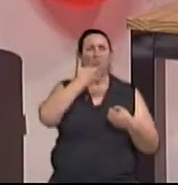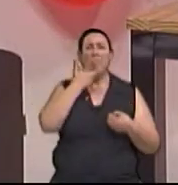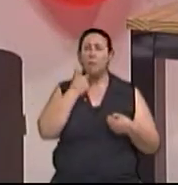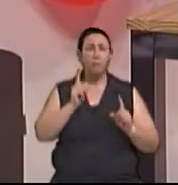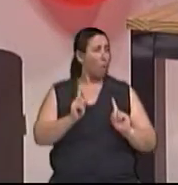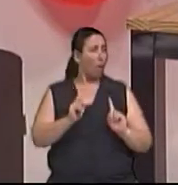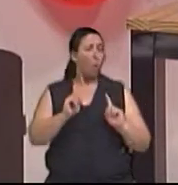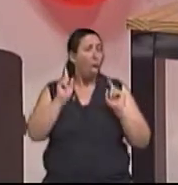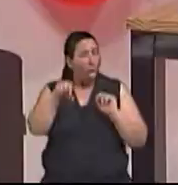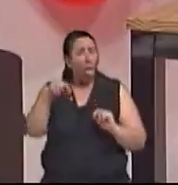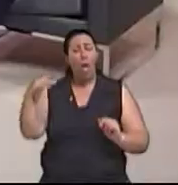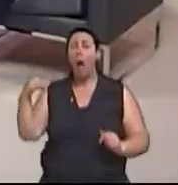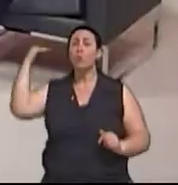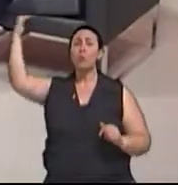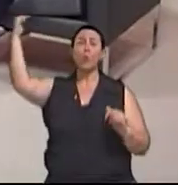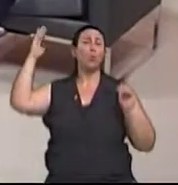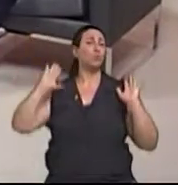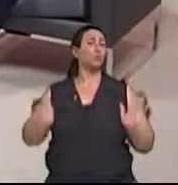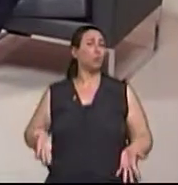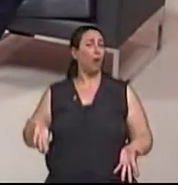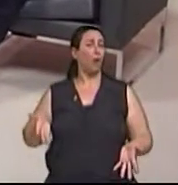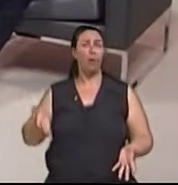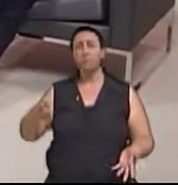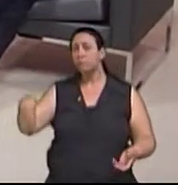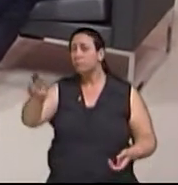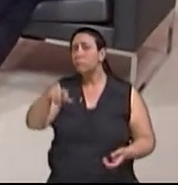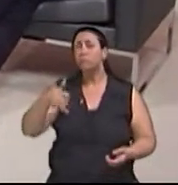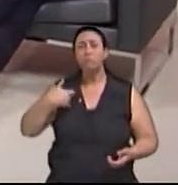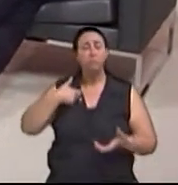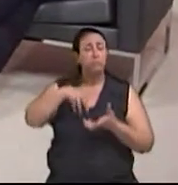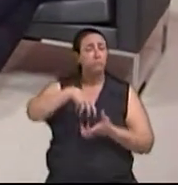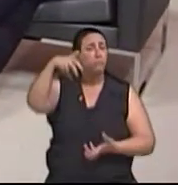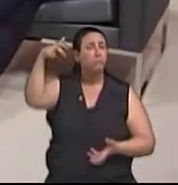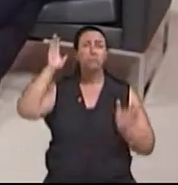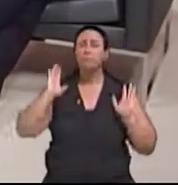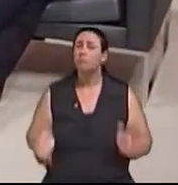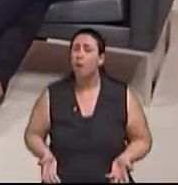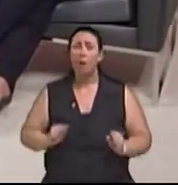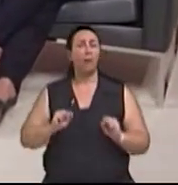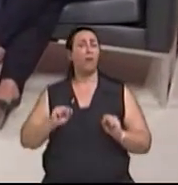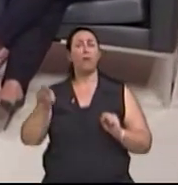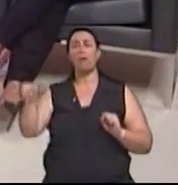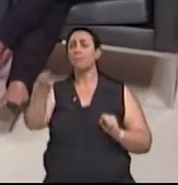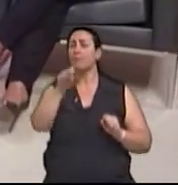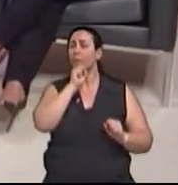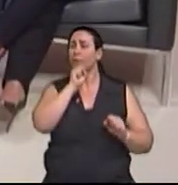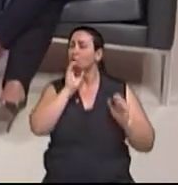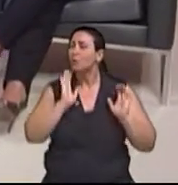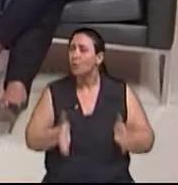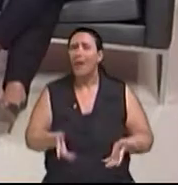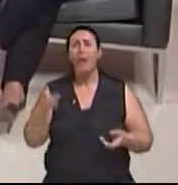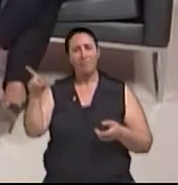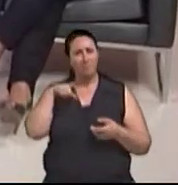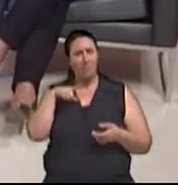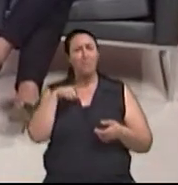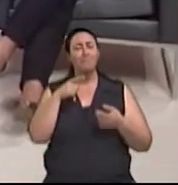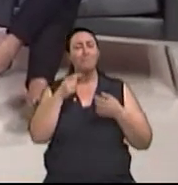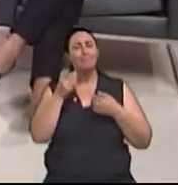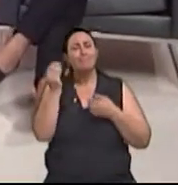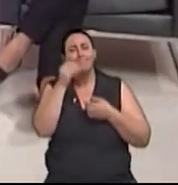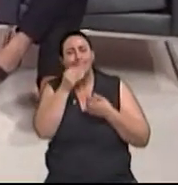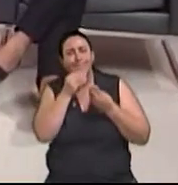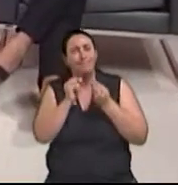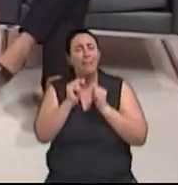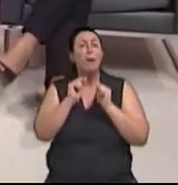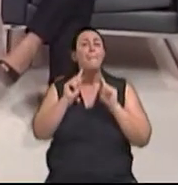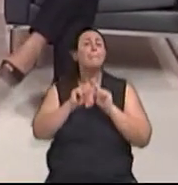adulto no seu no seu momento de mais idade de velice de mais fragilidade e que e